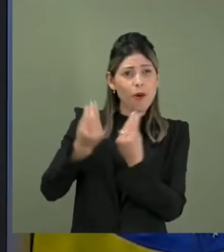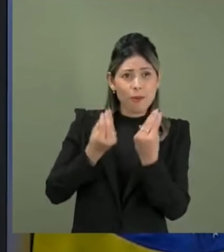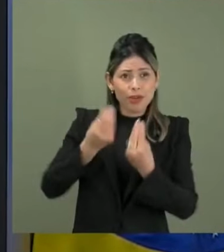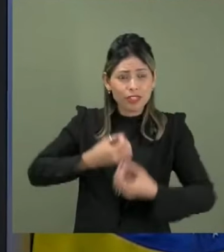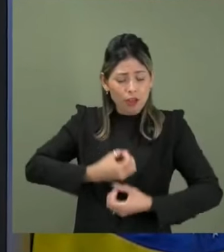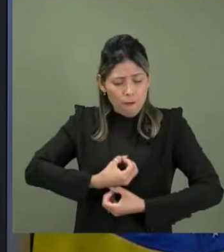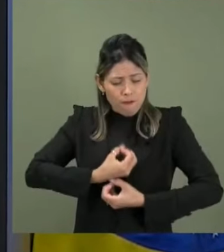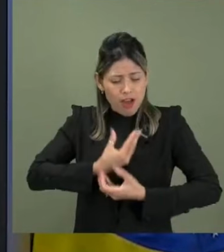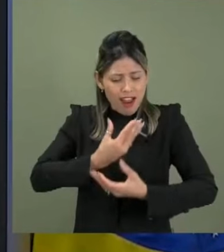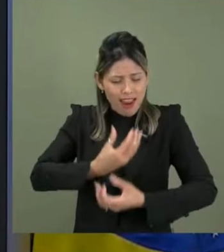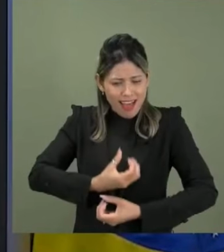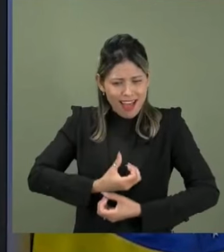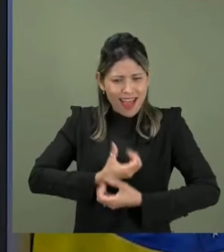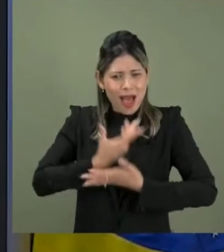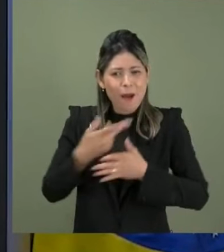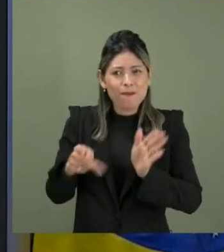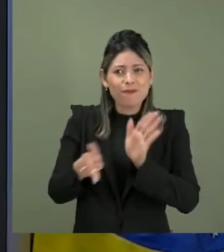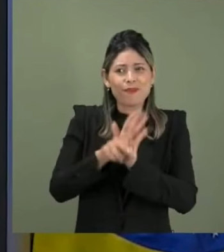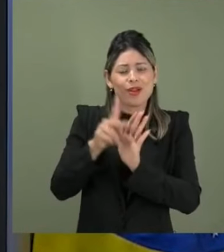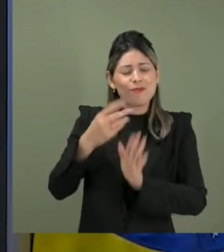a nossa própria história.